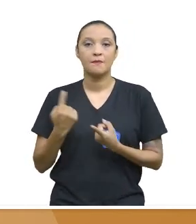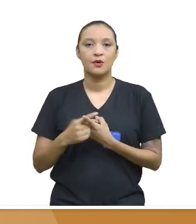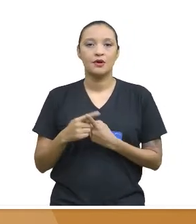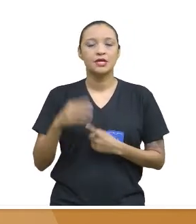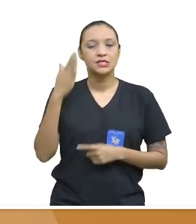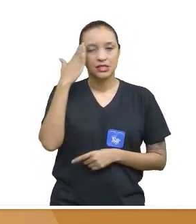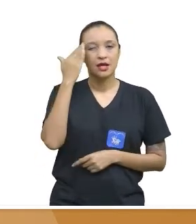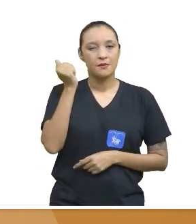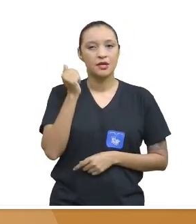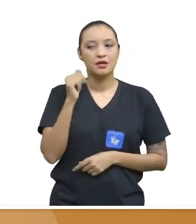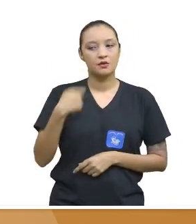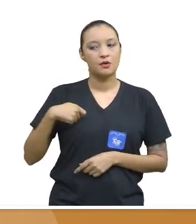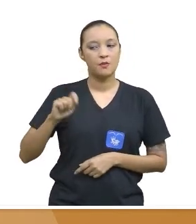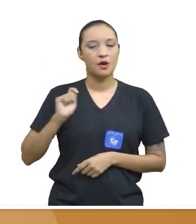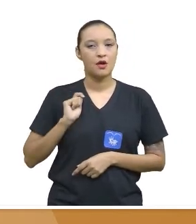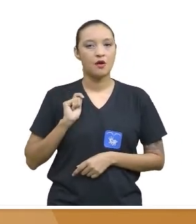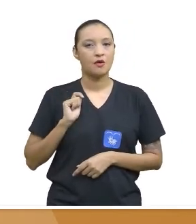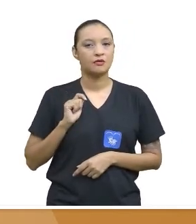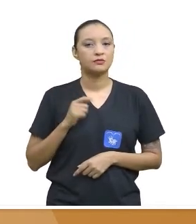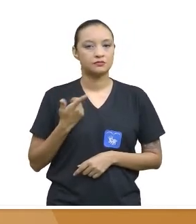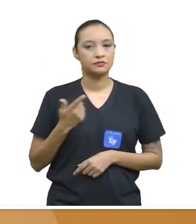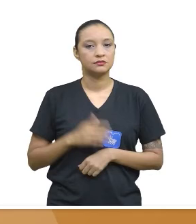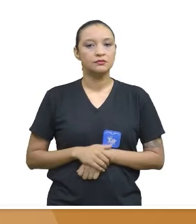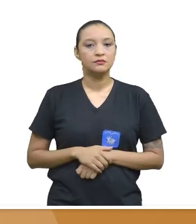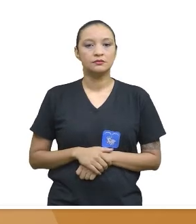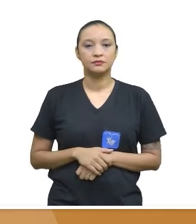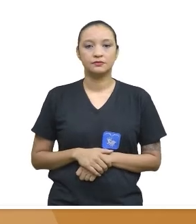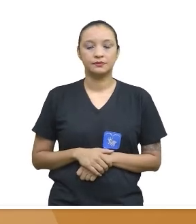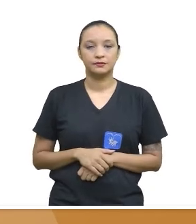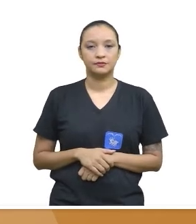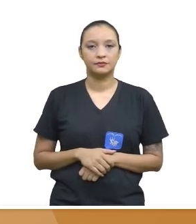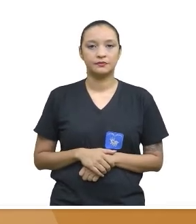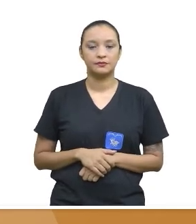vinham novamente, visto que Napoleão foi